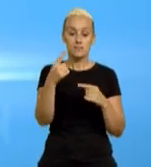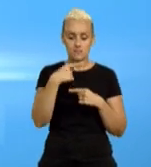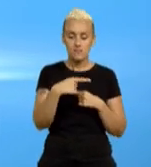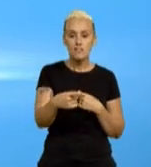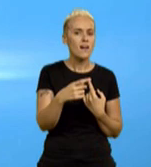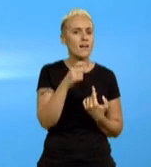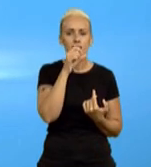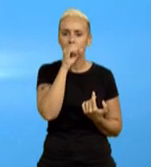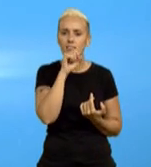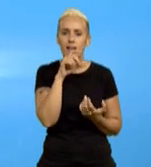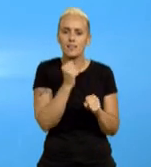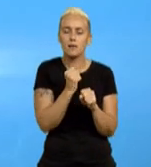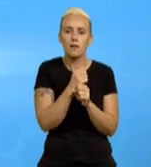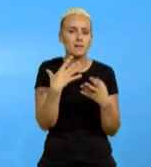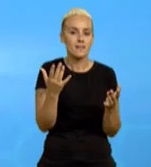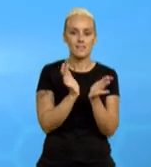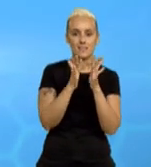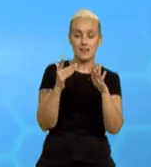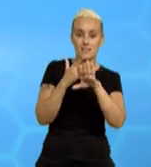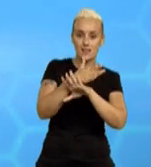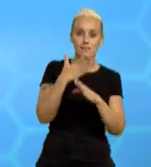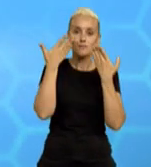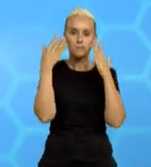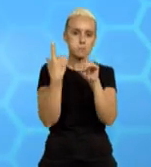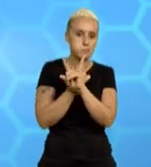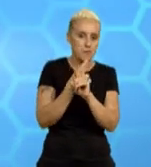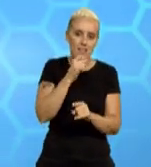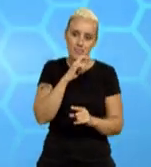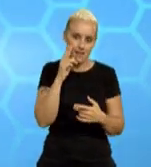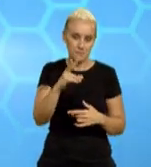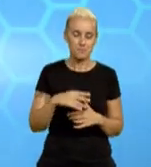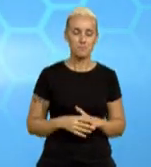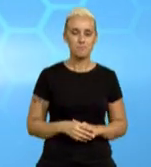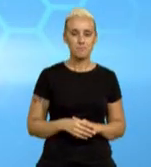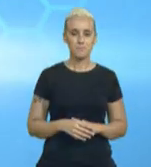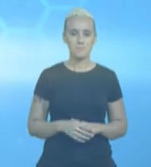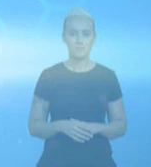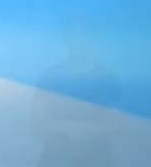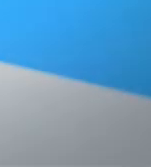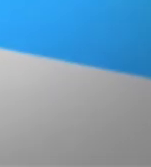Até lá, podem acompanhar o nosso trabalho online através das redes sociais.